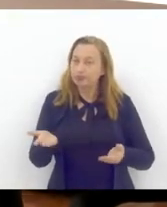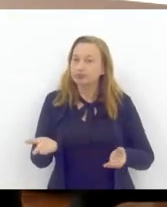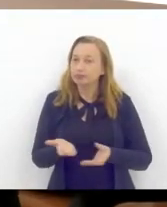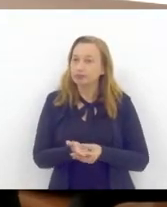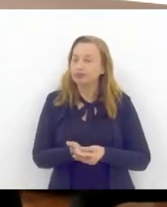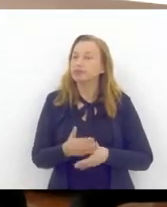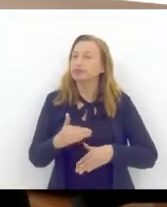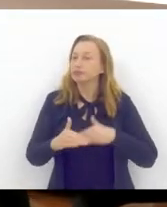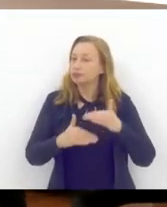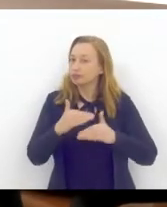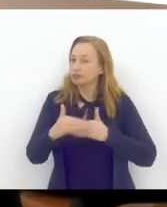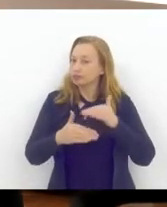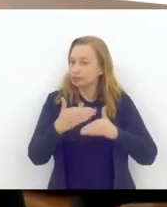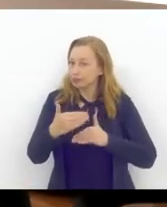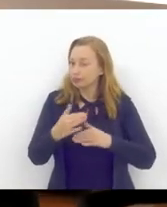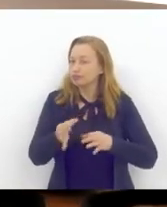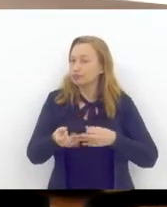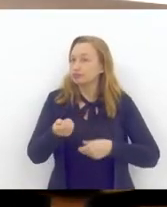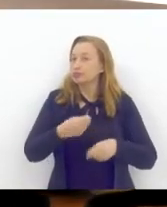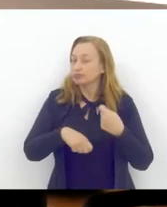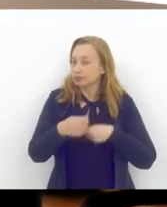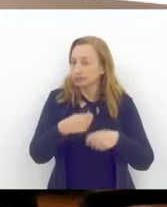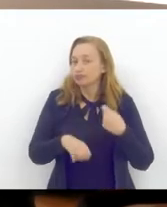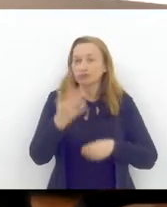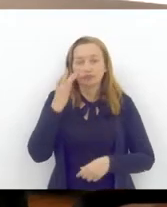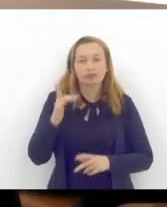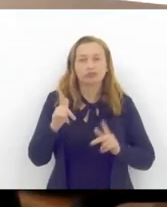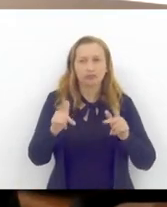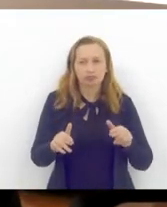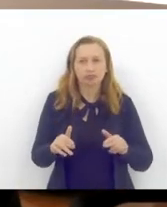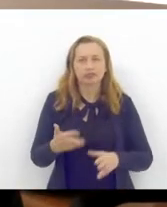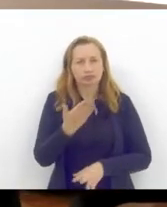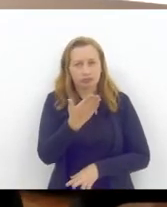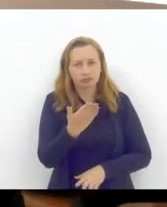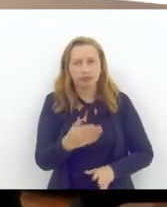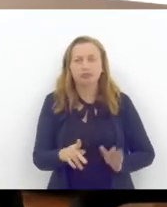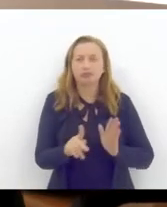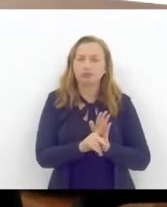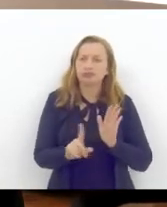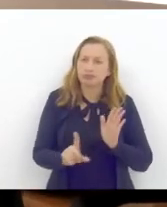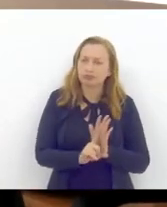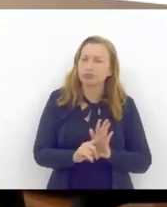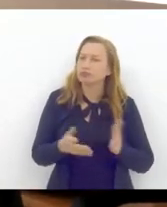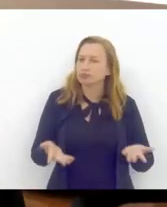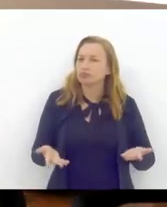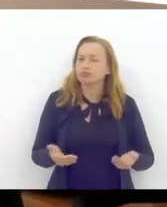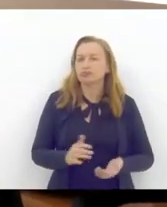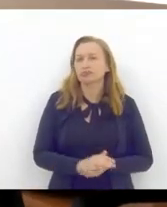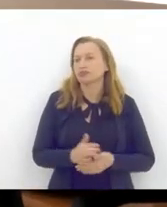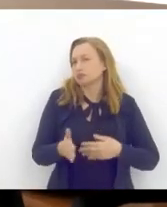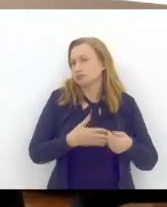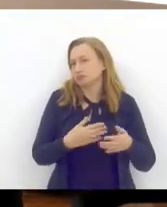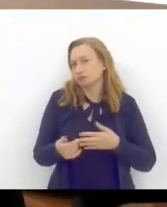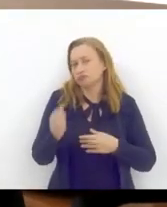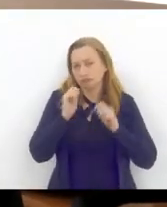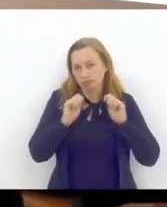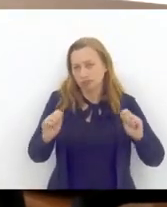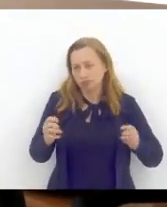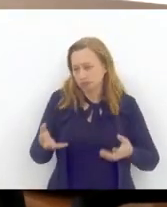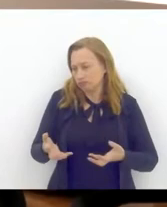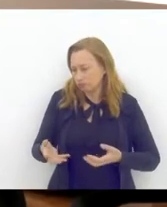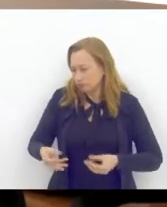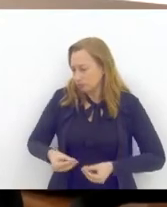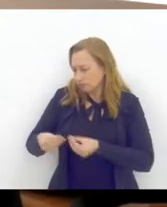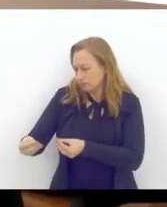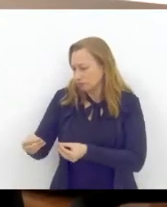administrativo que tem sido referido, que eu acho que é o mesmo, em que há essa minuta de projeto de lei. Se qualquer assessor quiser pegar aqui um pendrive e